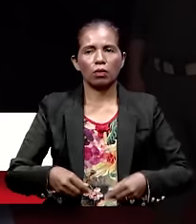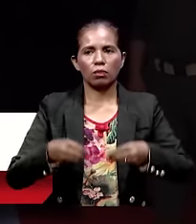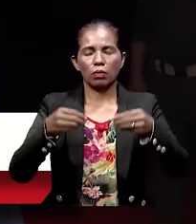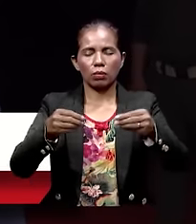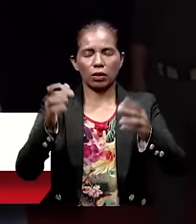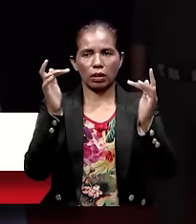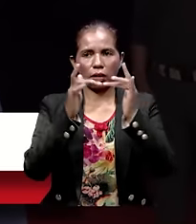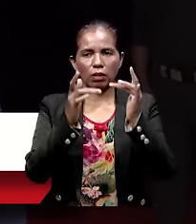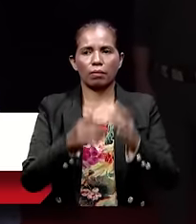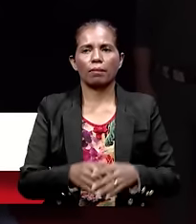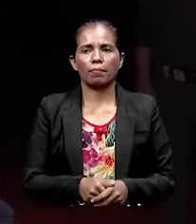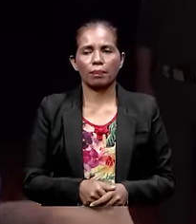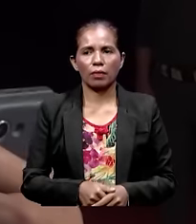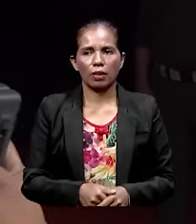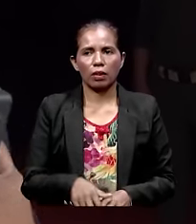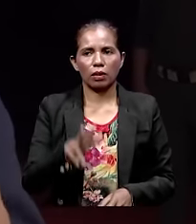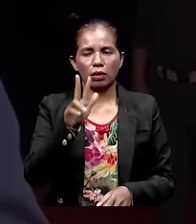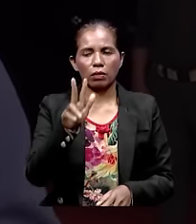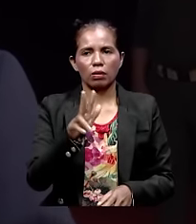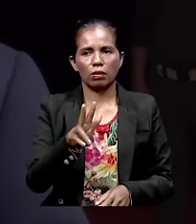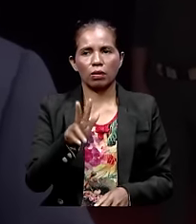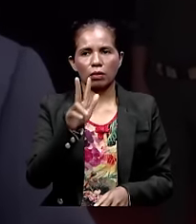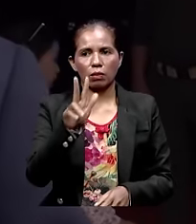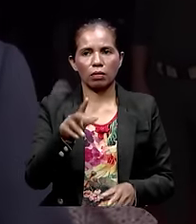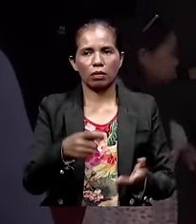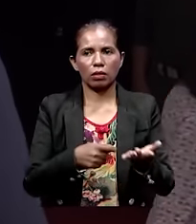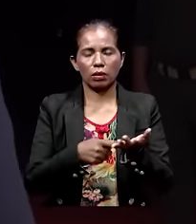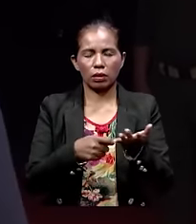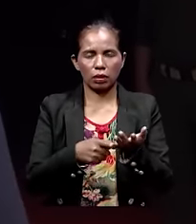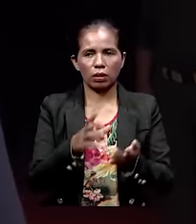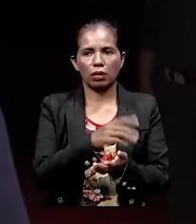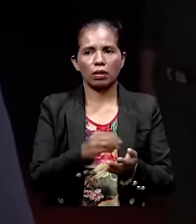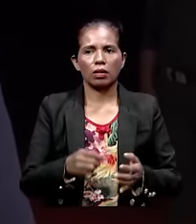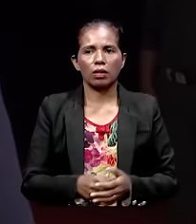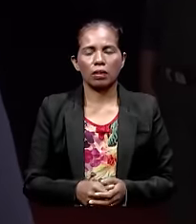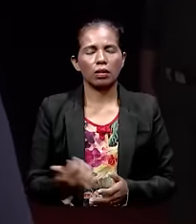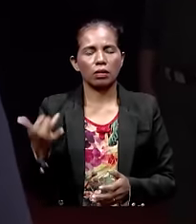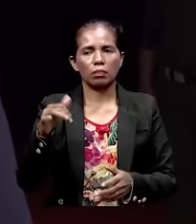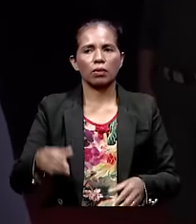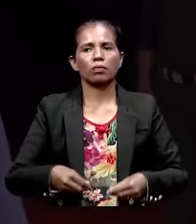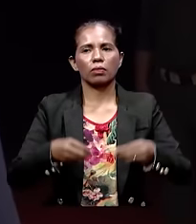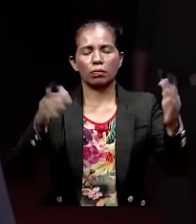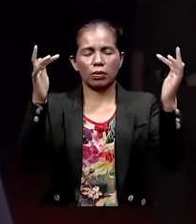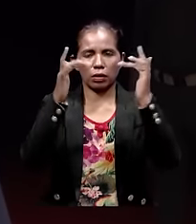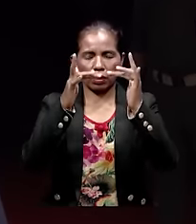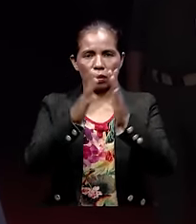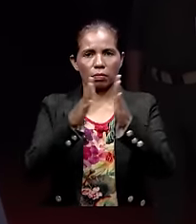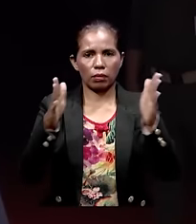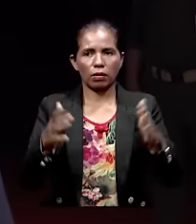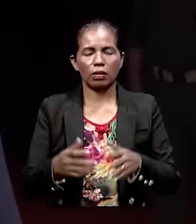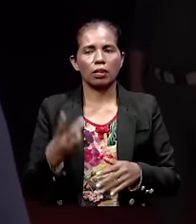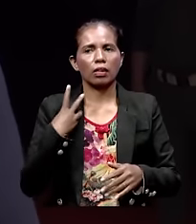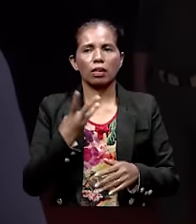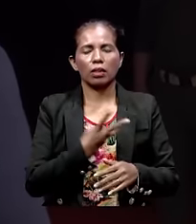internet ya. Operador tolu ni ida usa si tolu ni usa si emer sim card sana ya. E se iramos fornecer internet. E ite